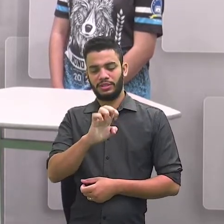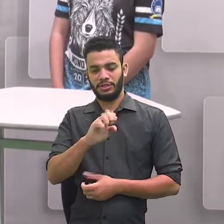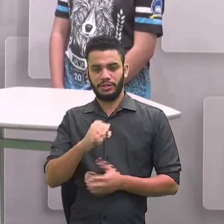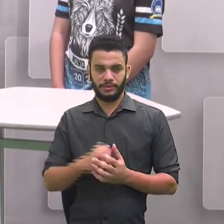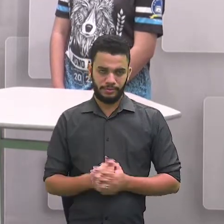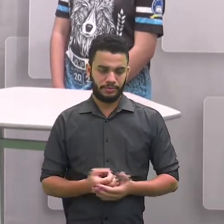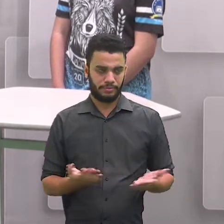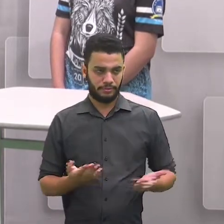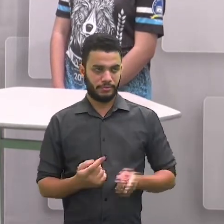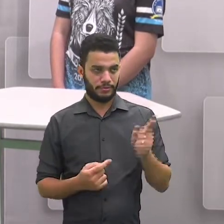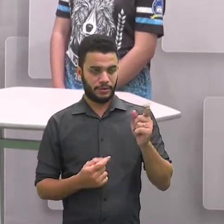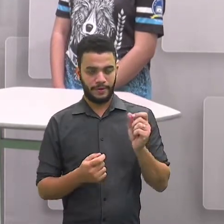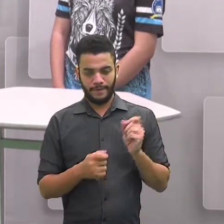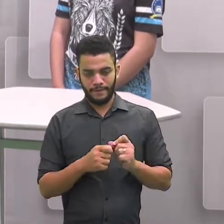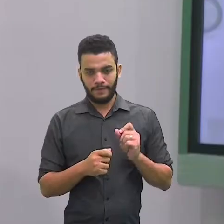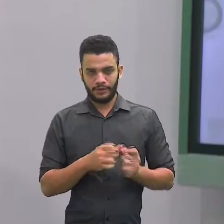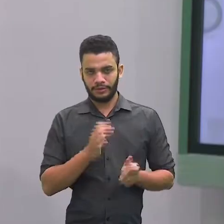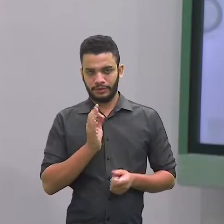Contraste.